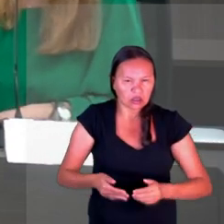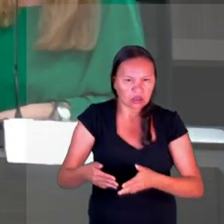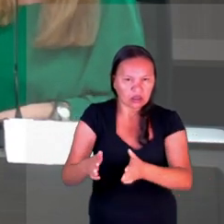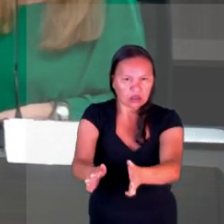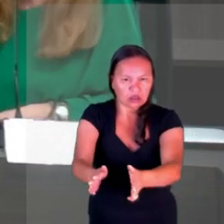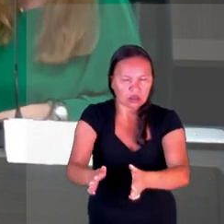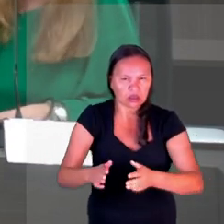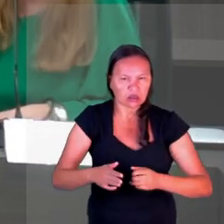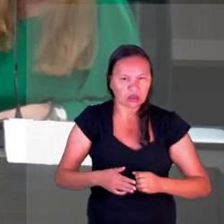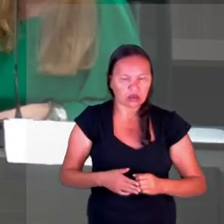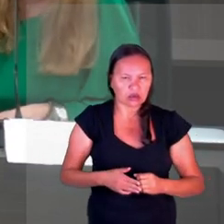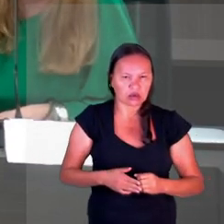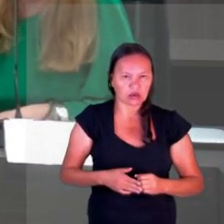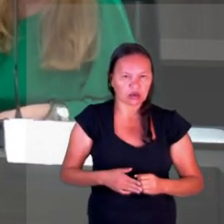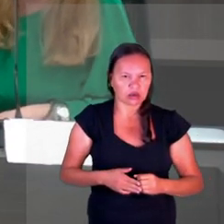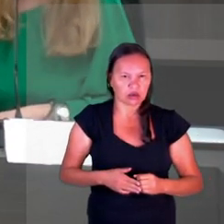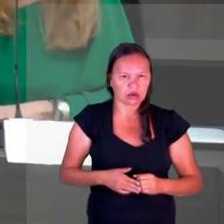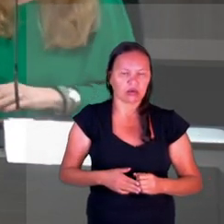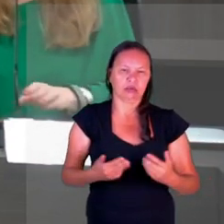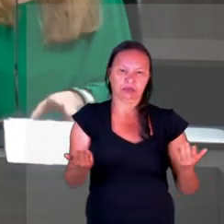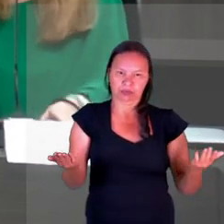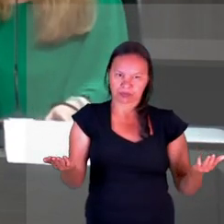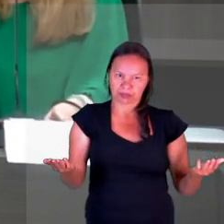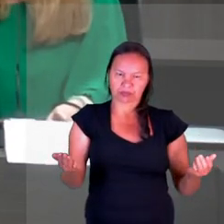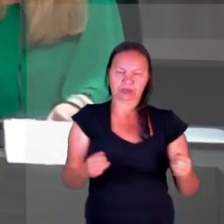legal apesar da vedação